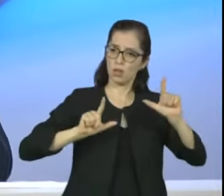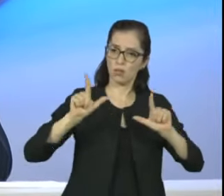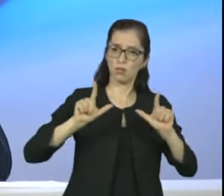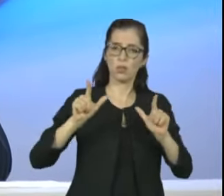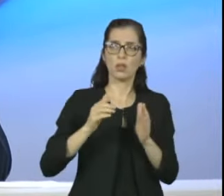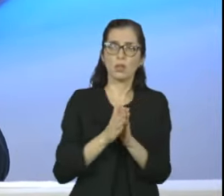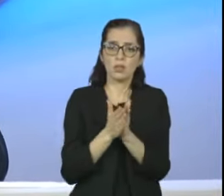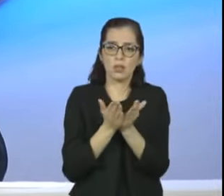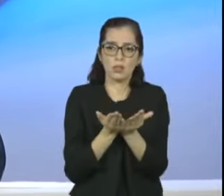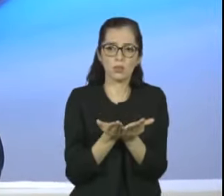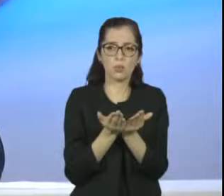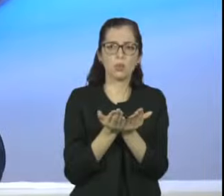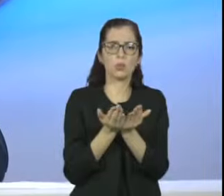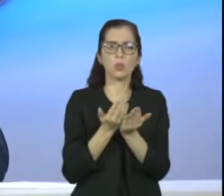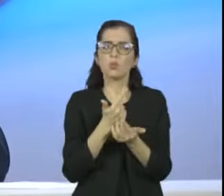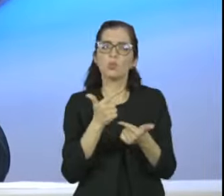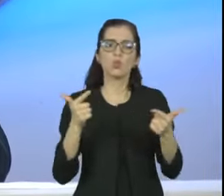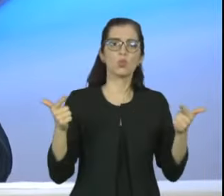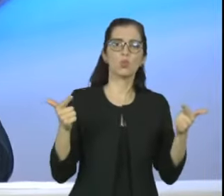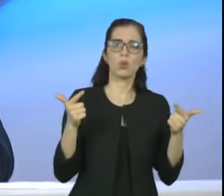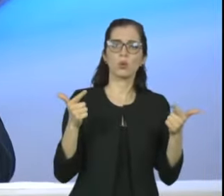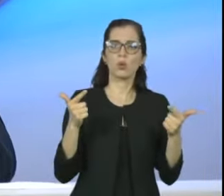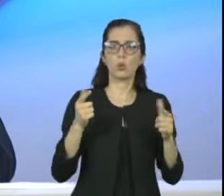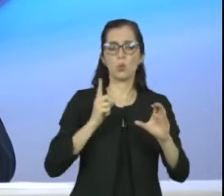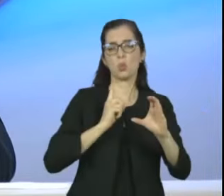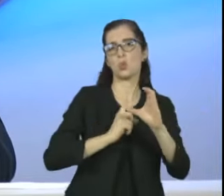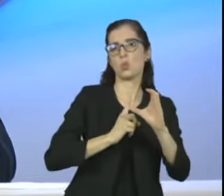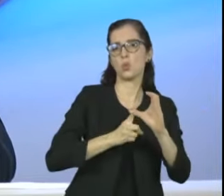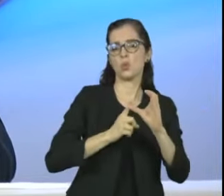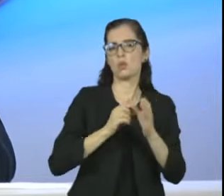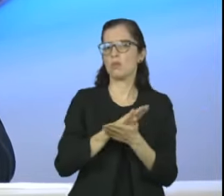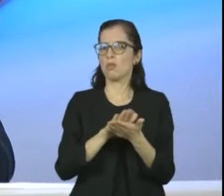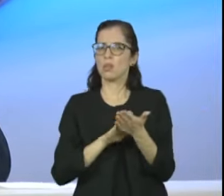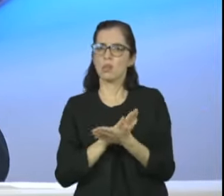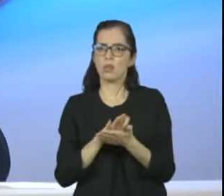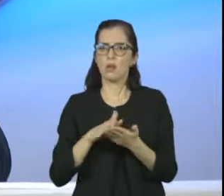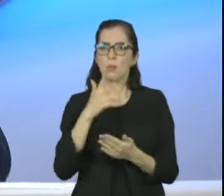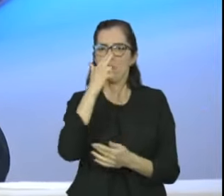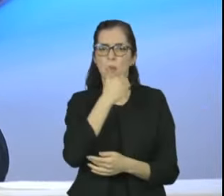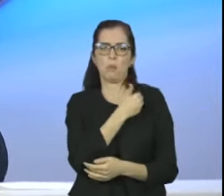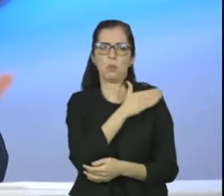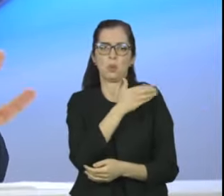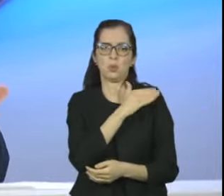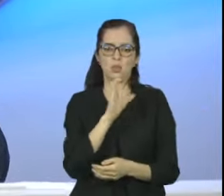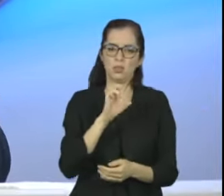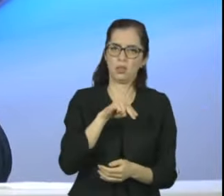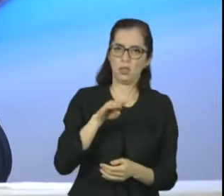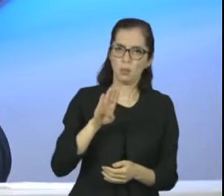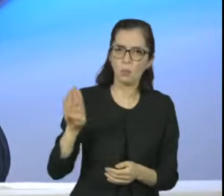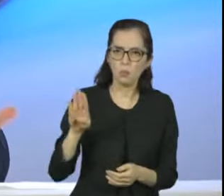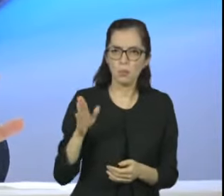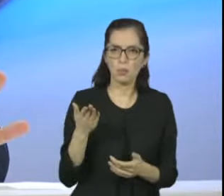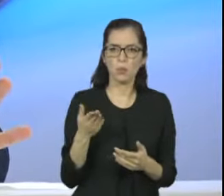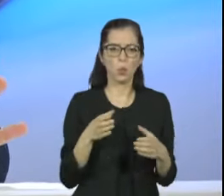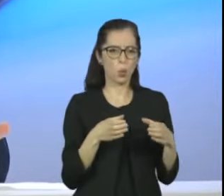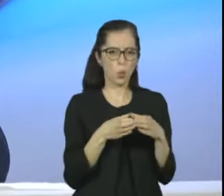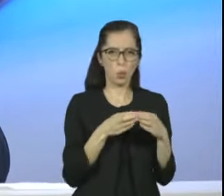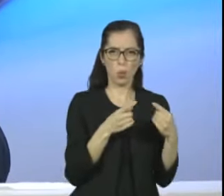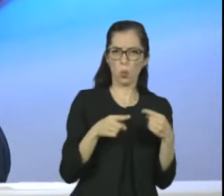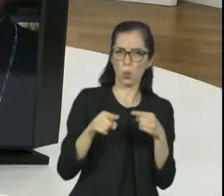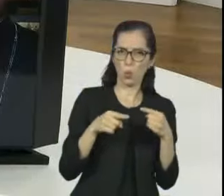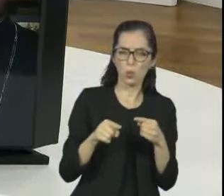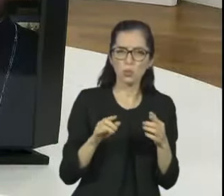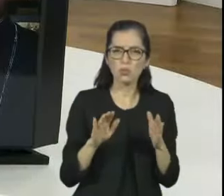comunista na CNBB que havia muito preconceito em relação o bebê não tô falando de teorias conspiratórias e